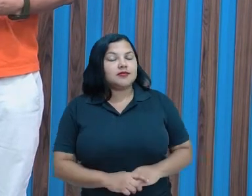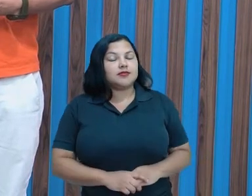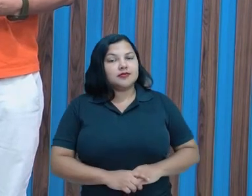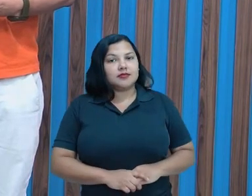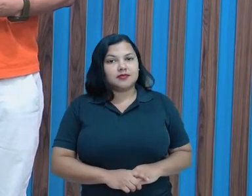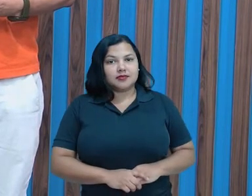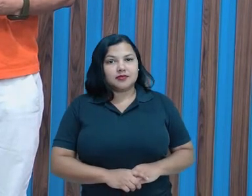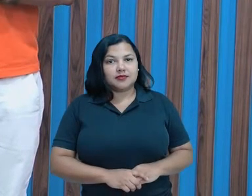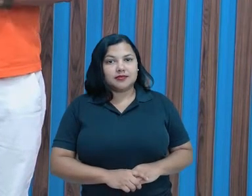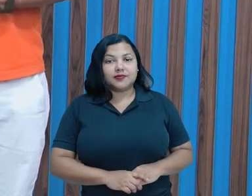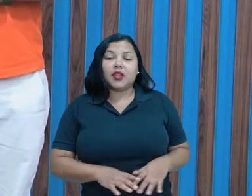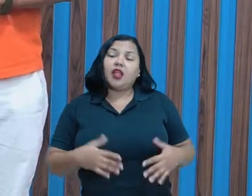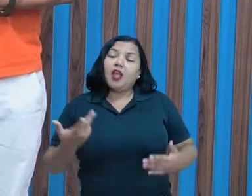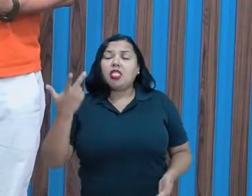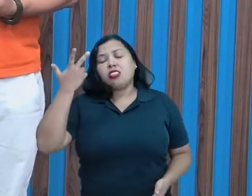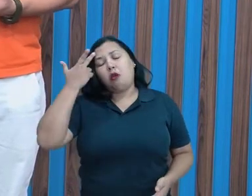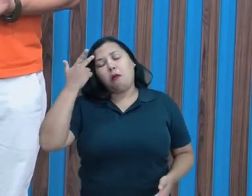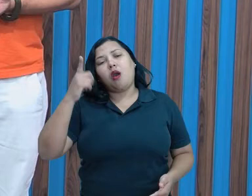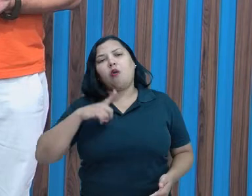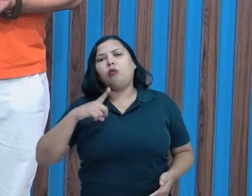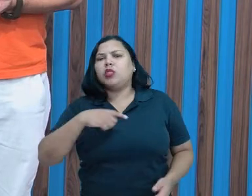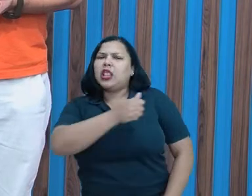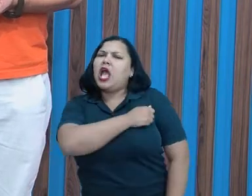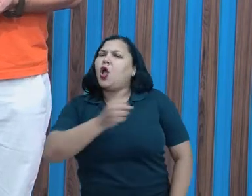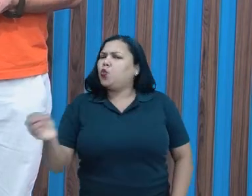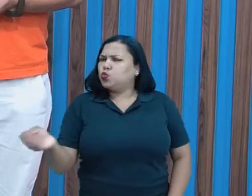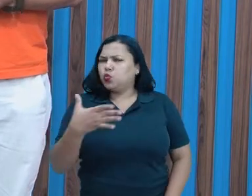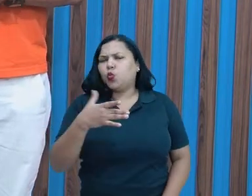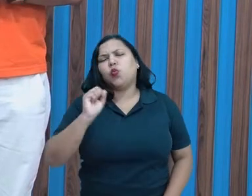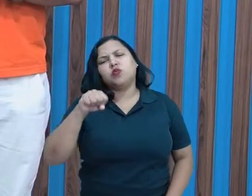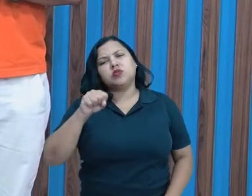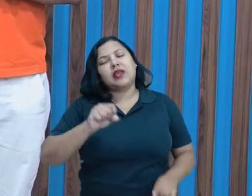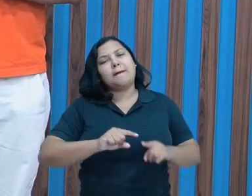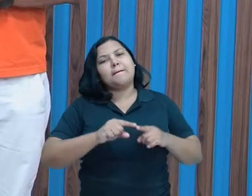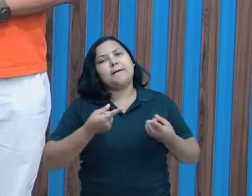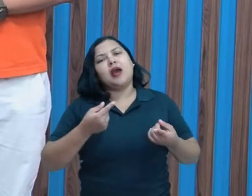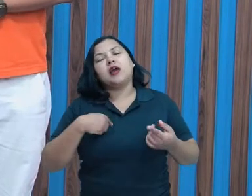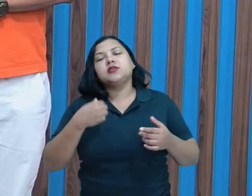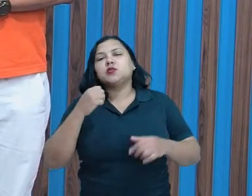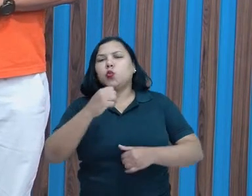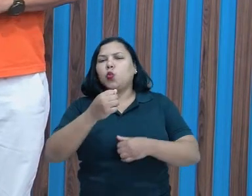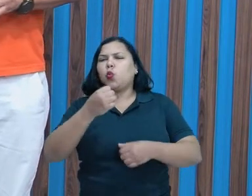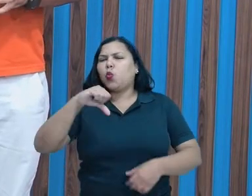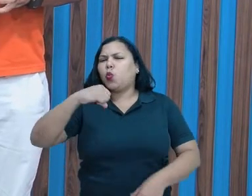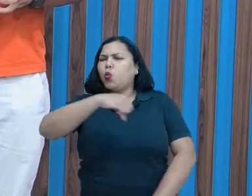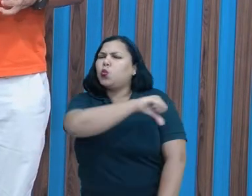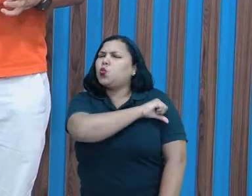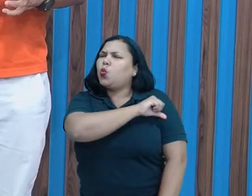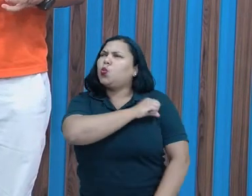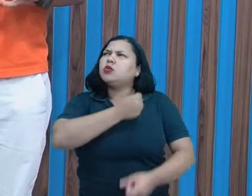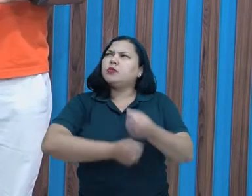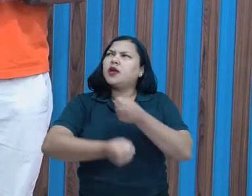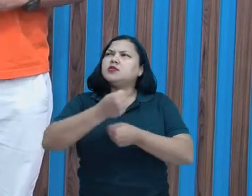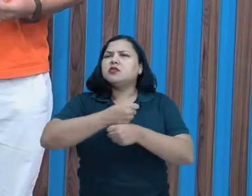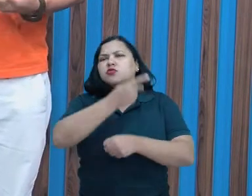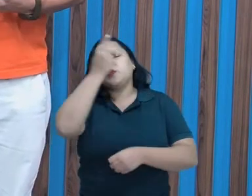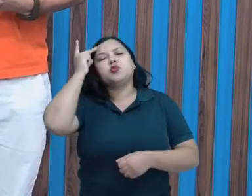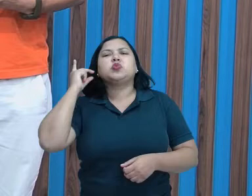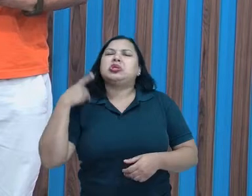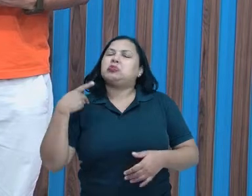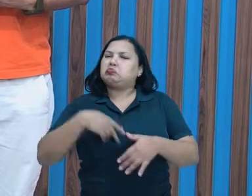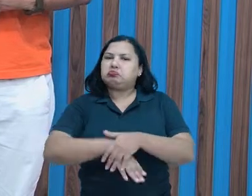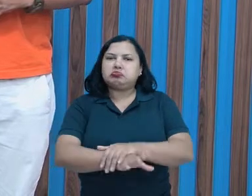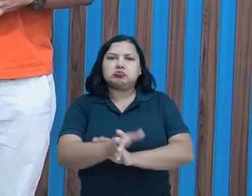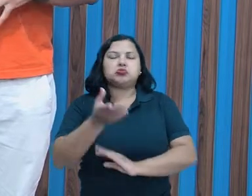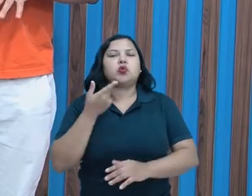vai, assim, é comum ter novatos no nono ano também, né? O nono ano do ano passado, o pessoal acabou não se acostumando muito bem